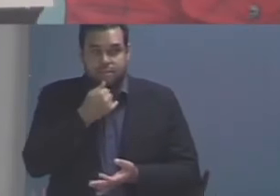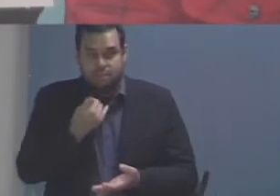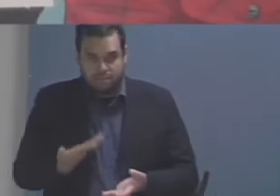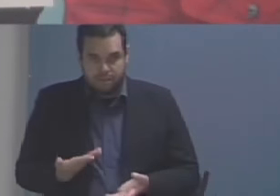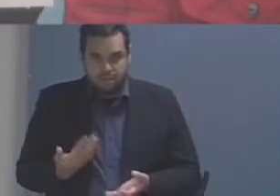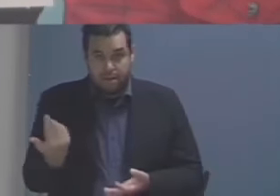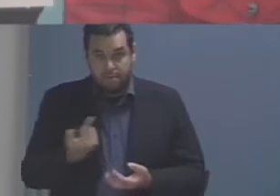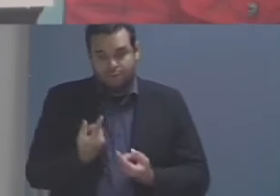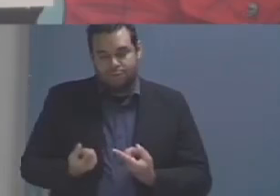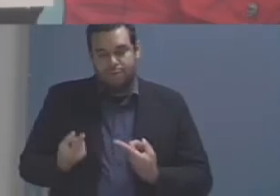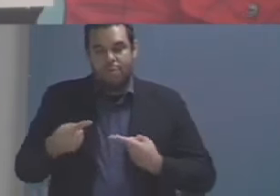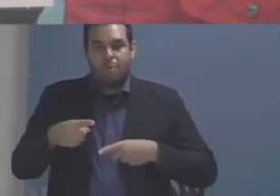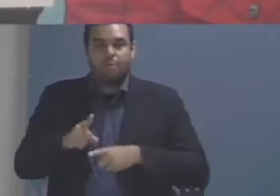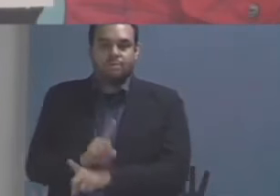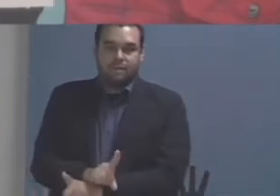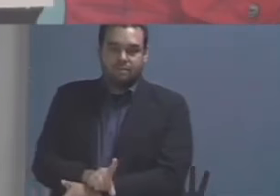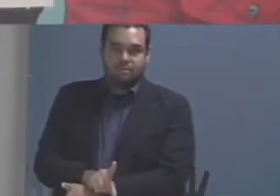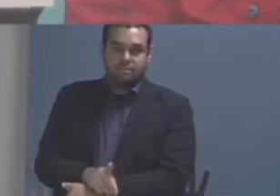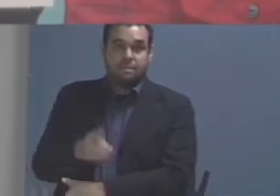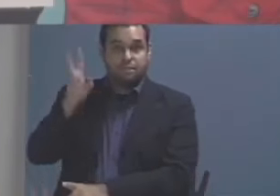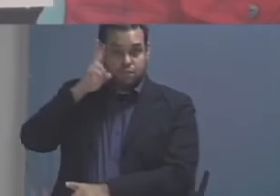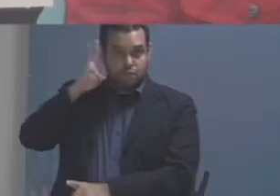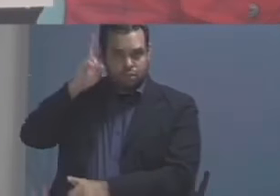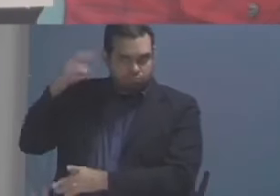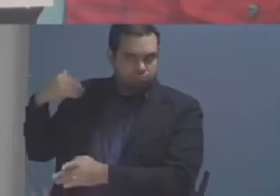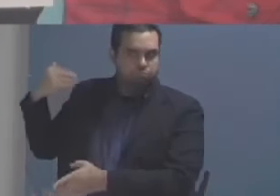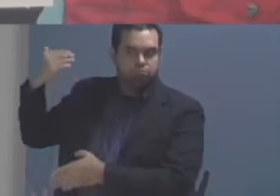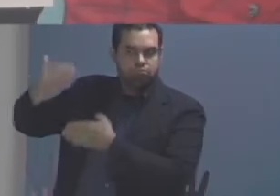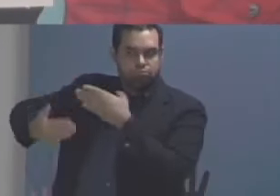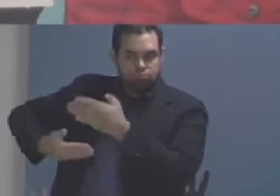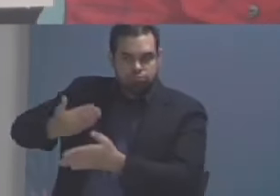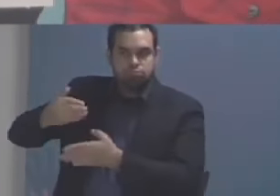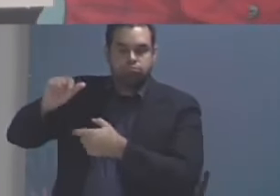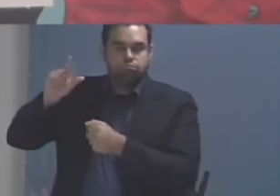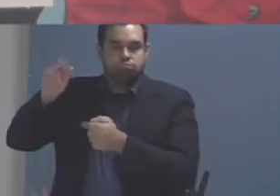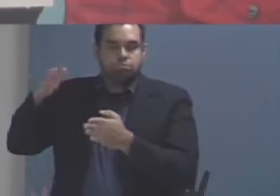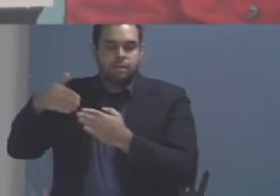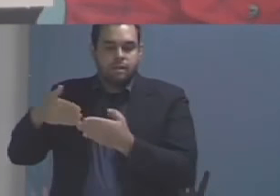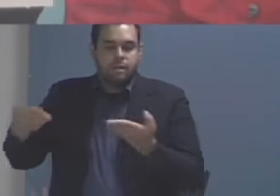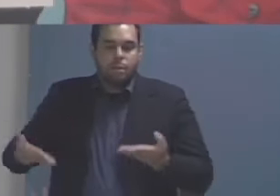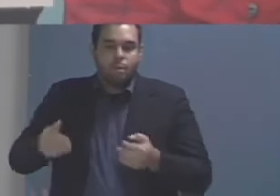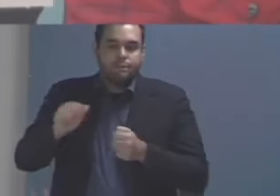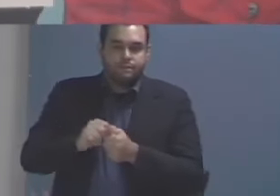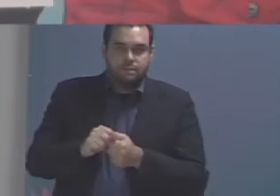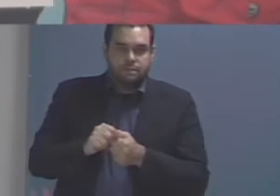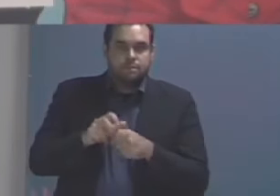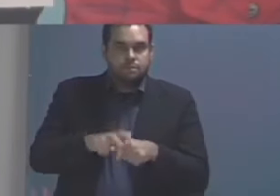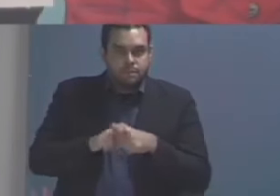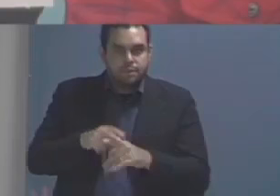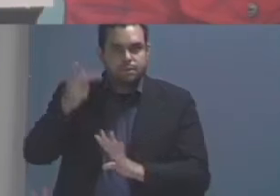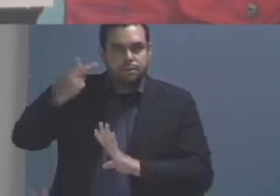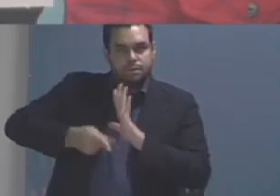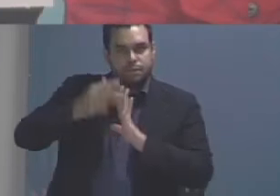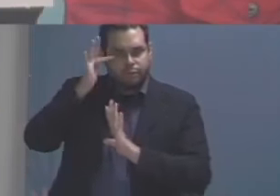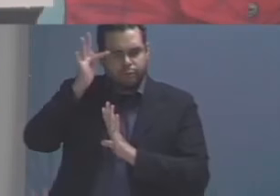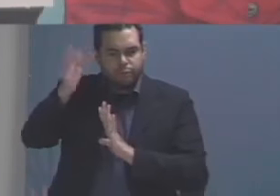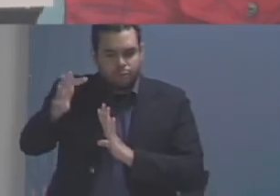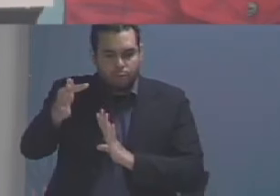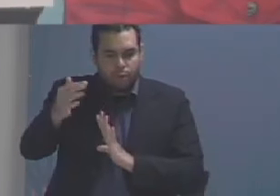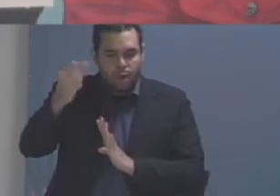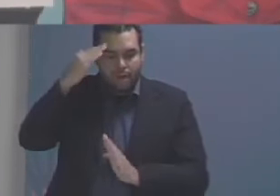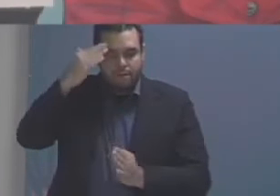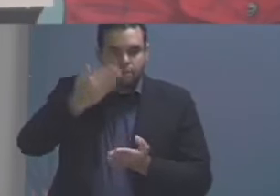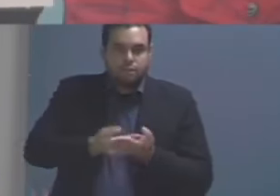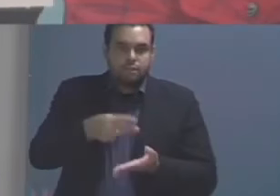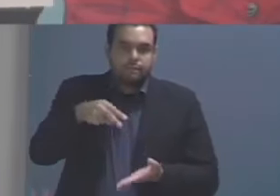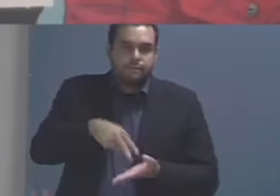do contrário, nós temos um legado, nós temos contribuições feitas, nós temos um projeto de futuro e temos os pés no presente. Temos os